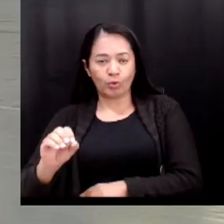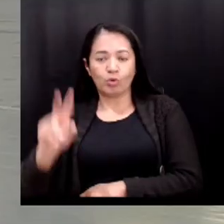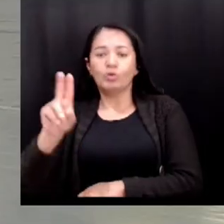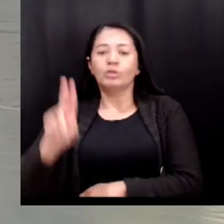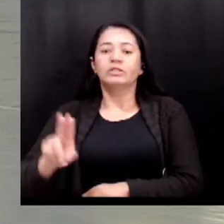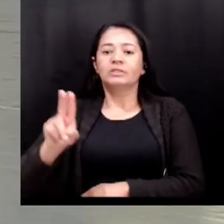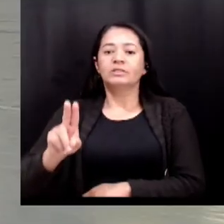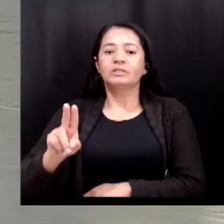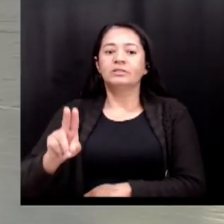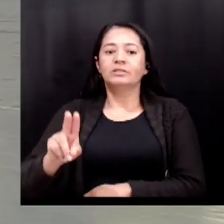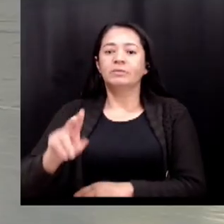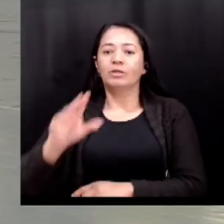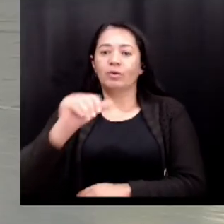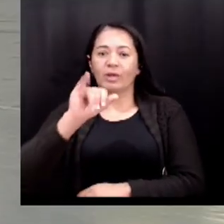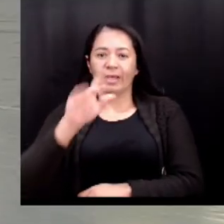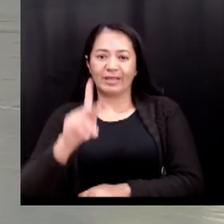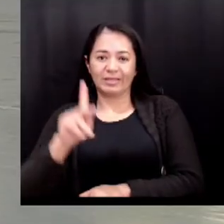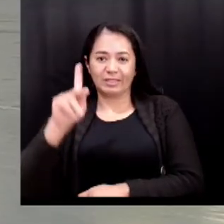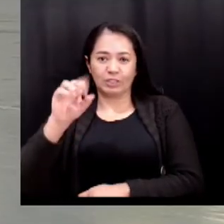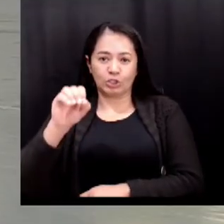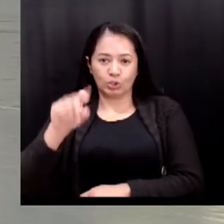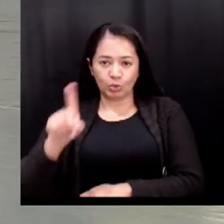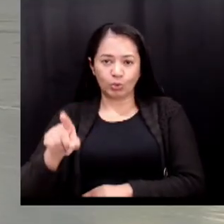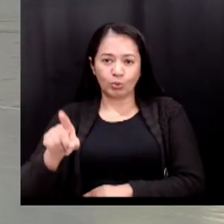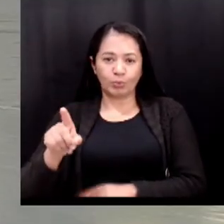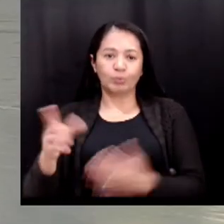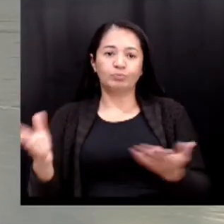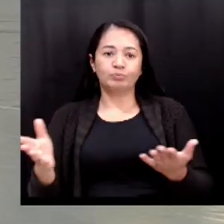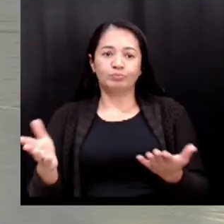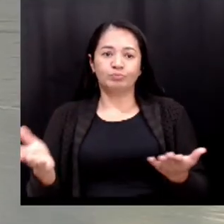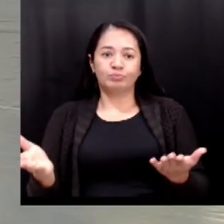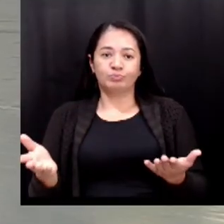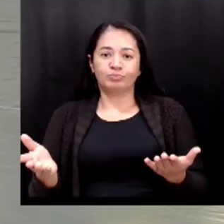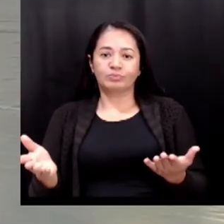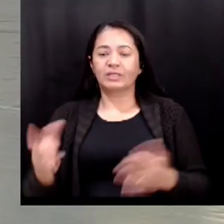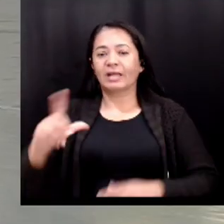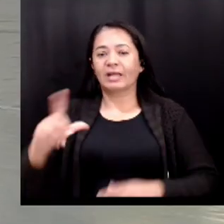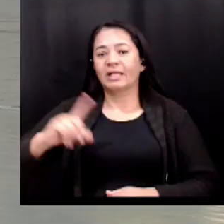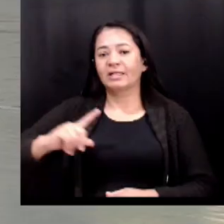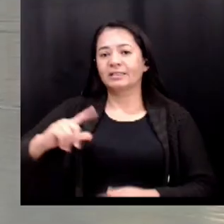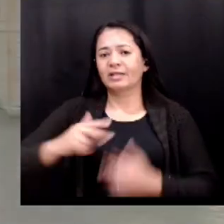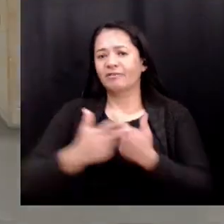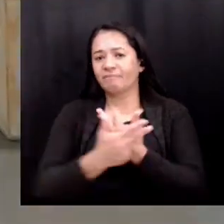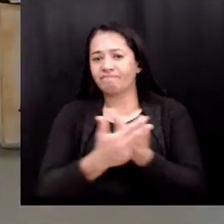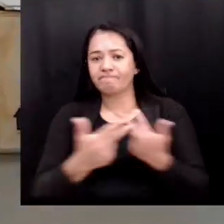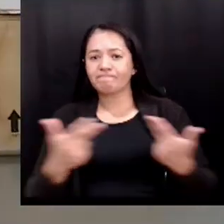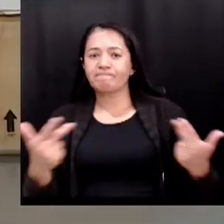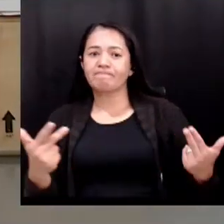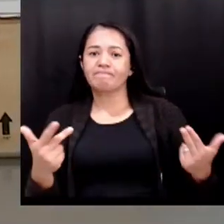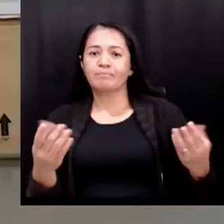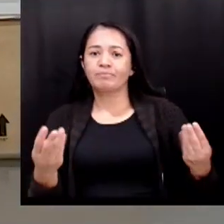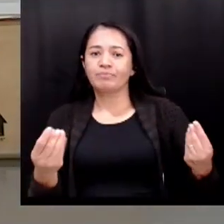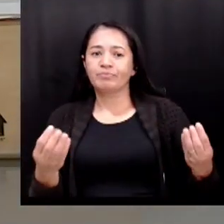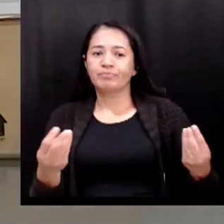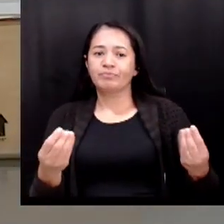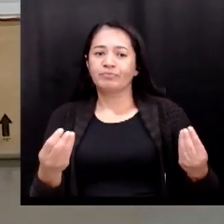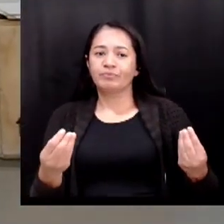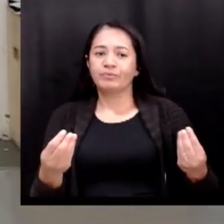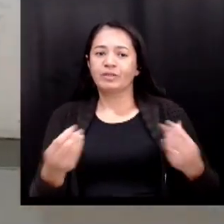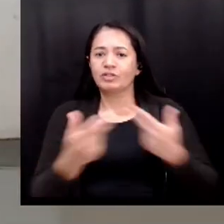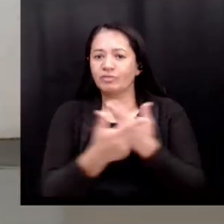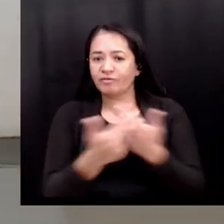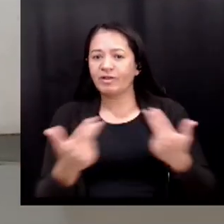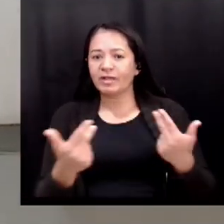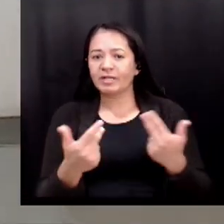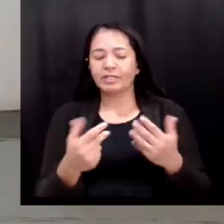Aikido, né? Então, ela tem uma gama de inúmeros ciclos que ela